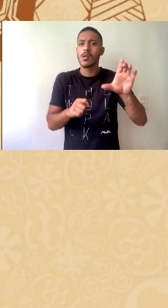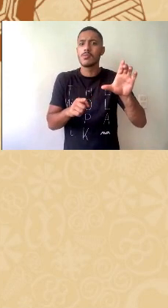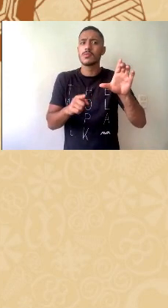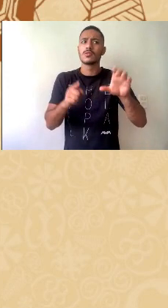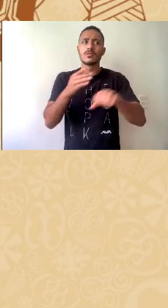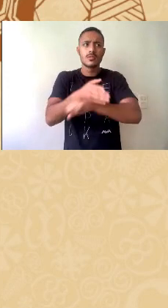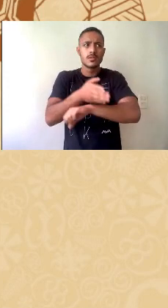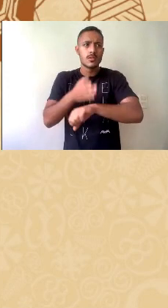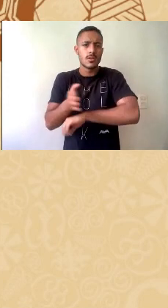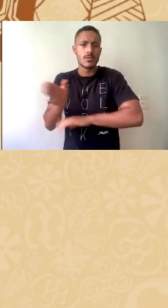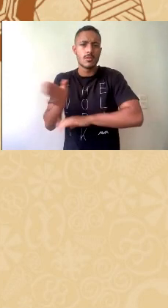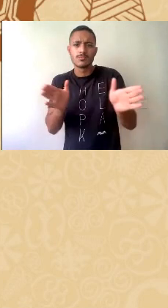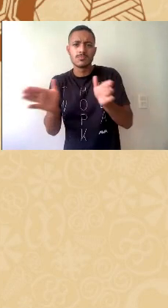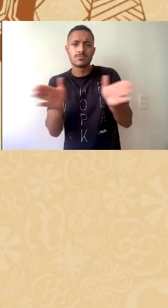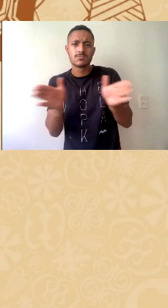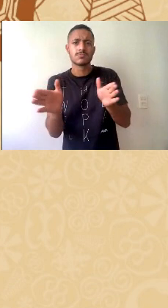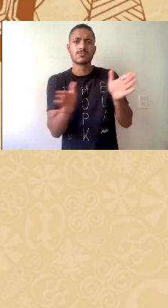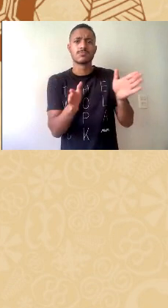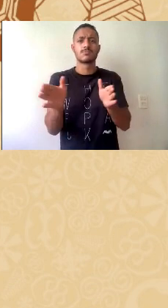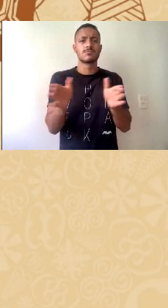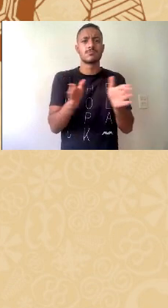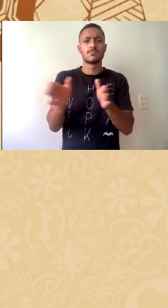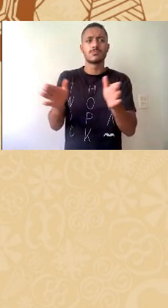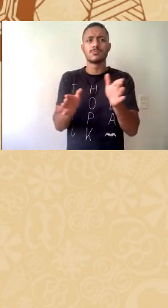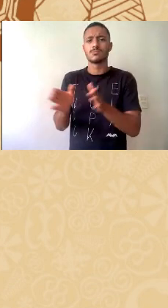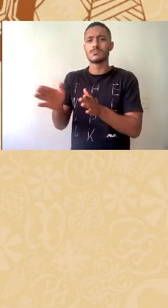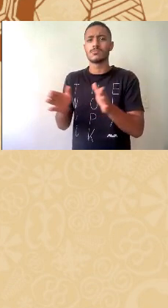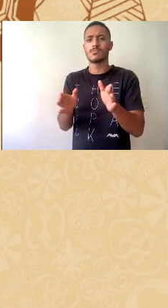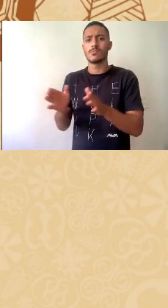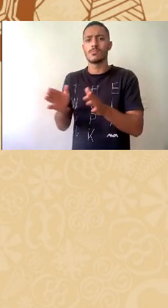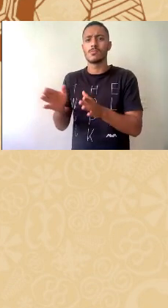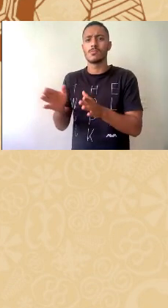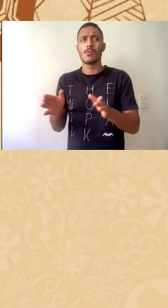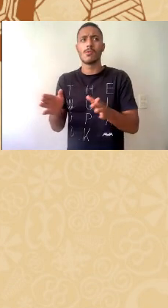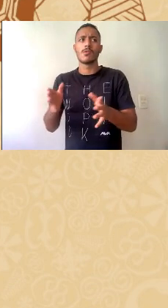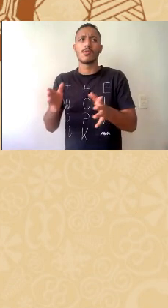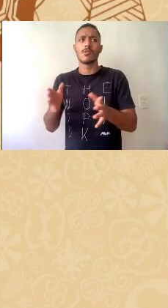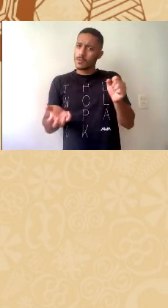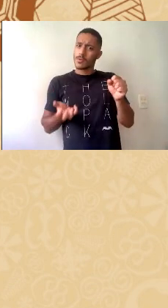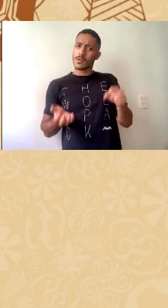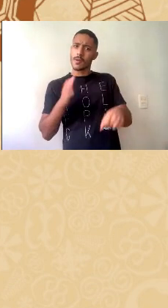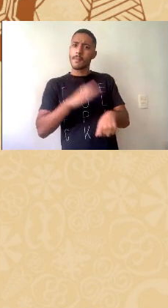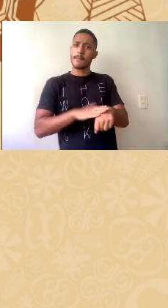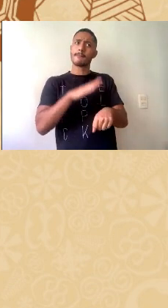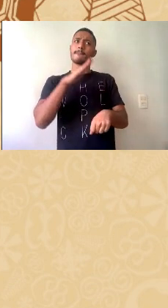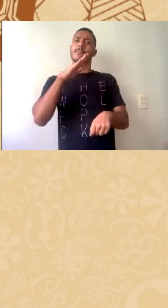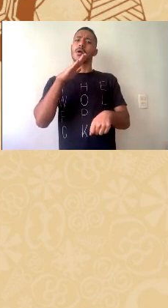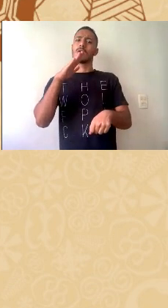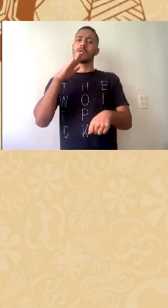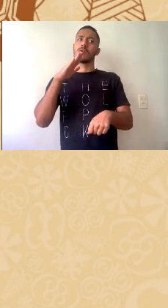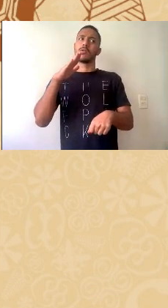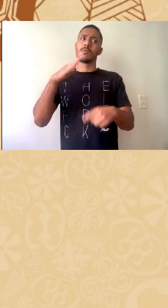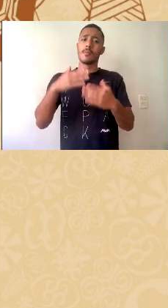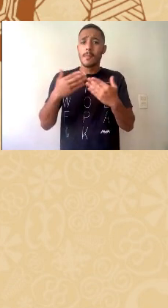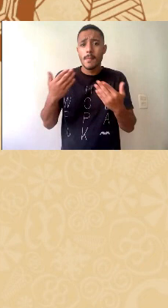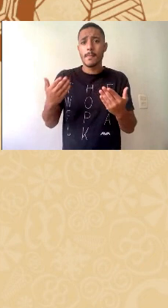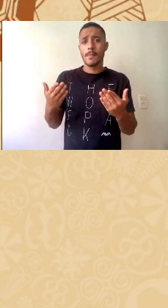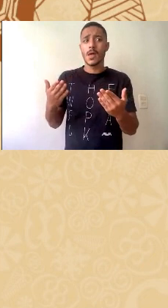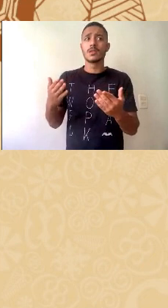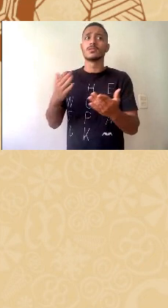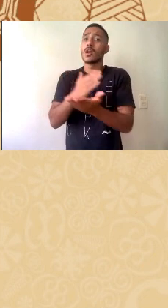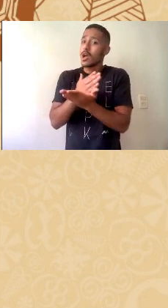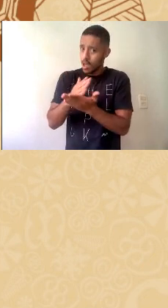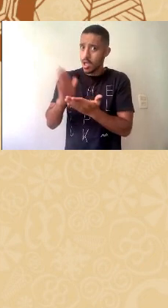gostaria, mas sem dúvida nenhuma tem acontecido, e apontando, que eu diria, que a gente pode conversar mais no debate, para uma